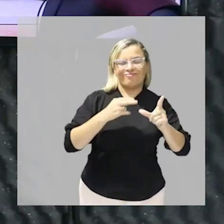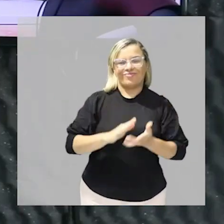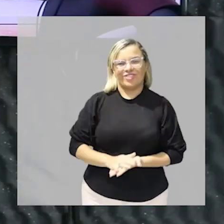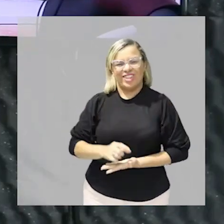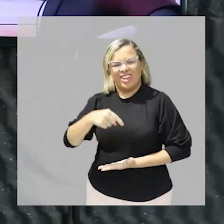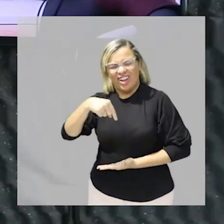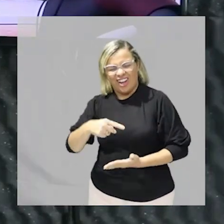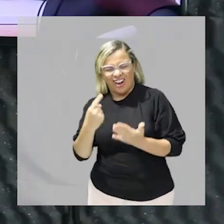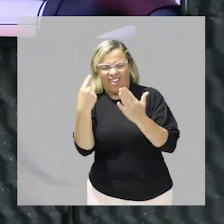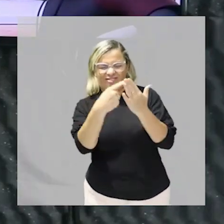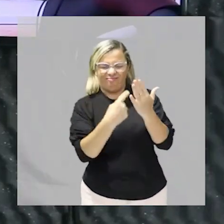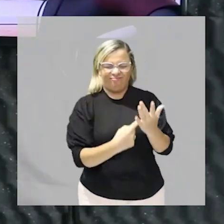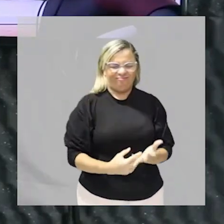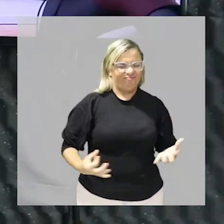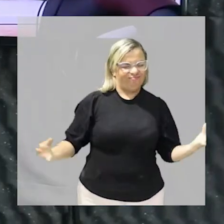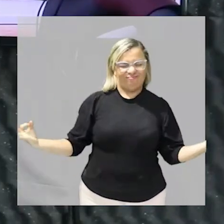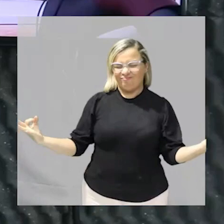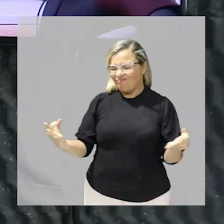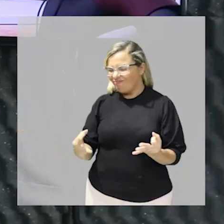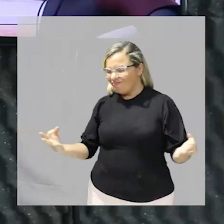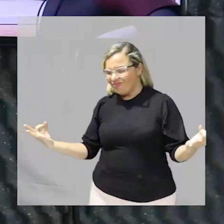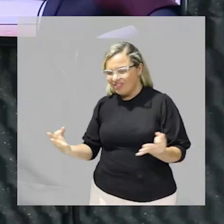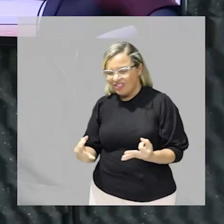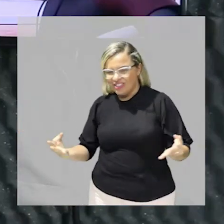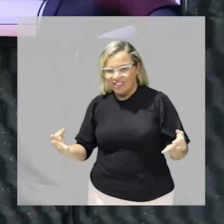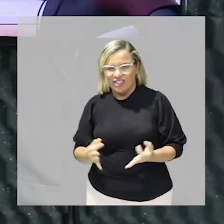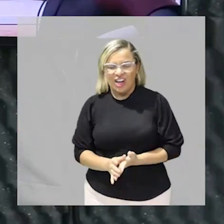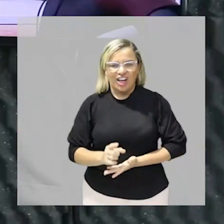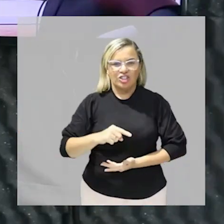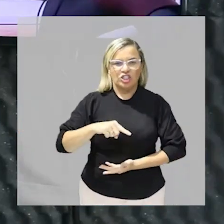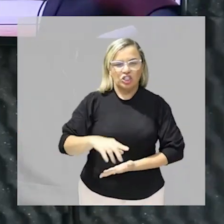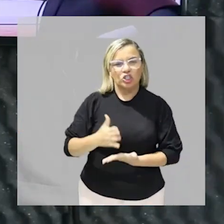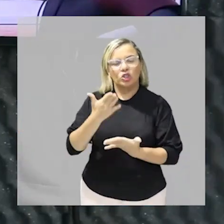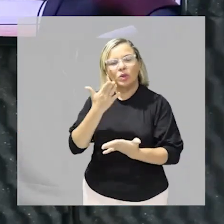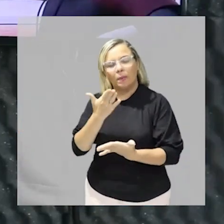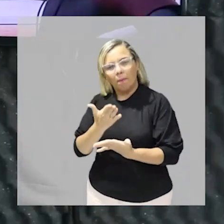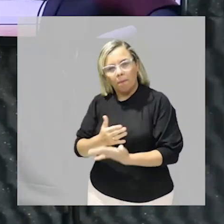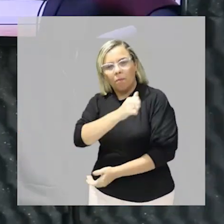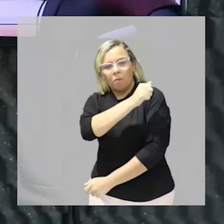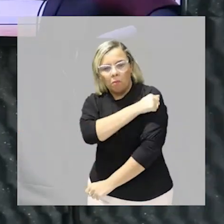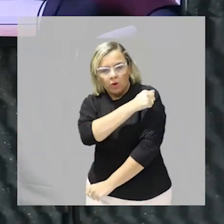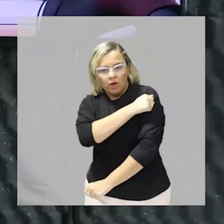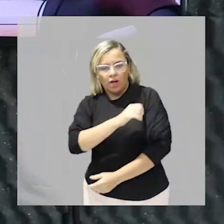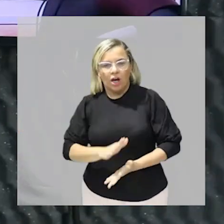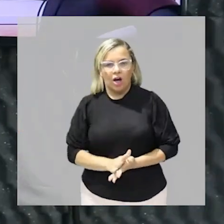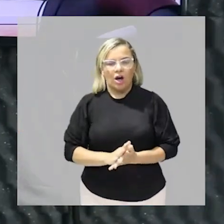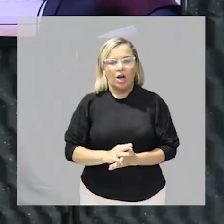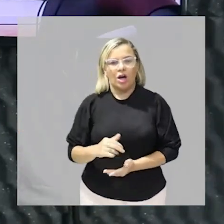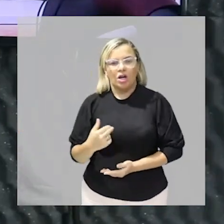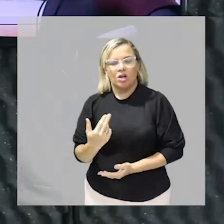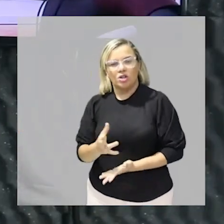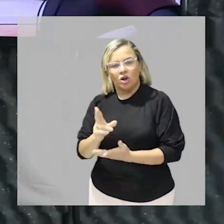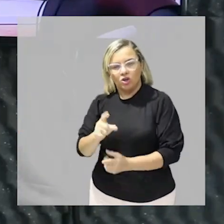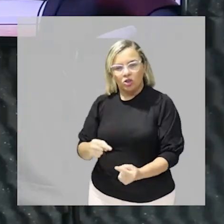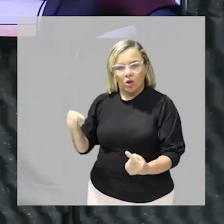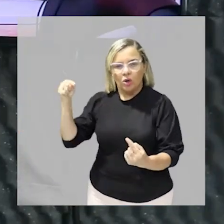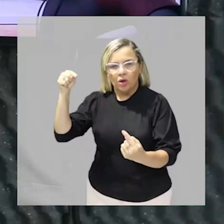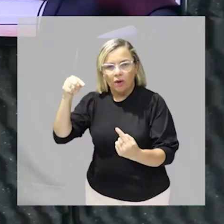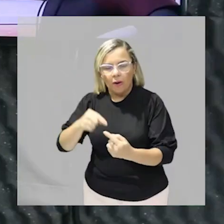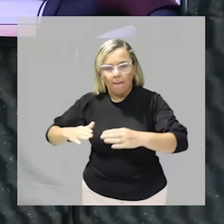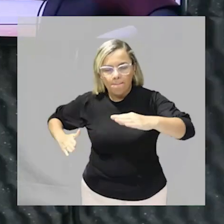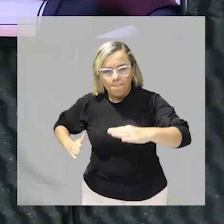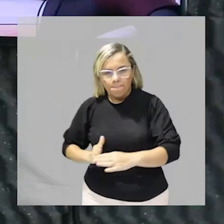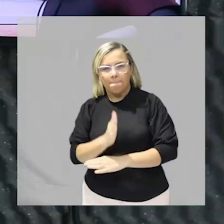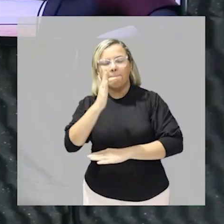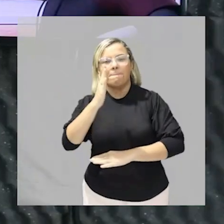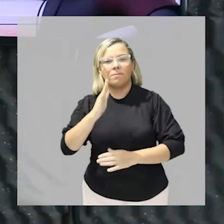nesse projeto maravilhoso voltado para ti, estudante, porque a nossa missão é a tua aprovação e esse projeto